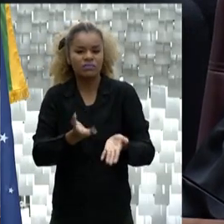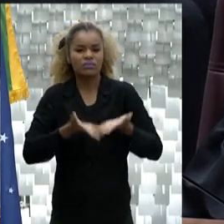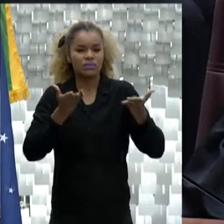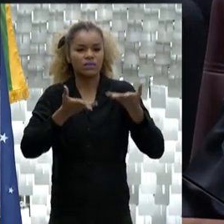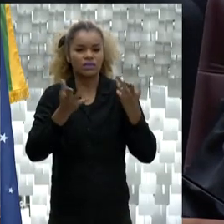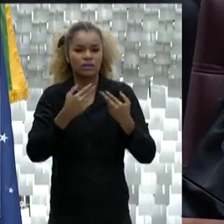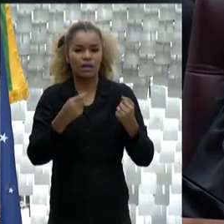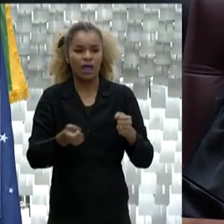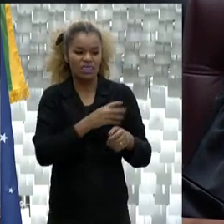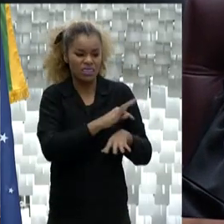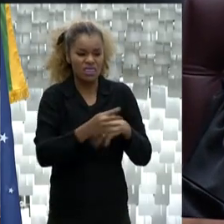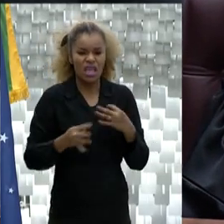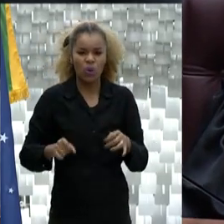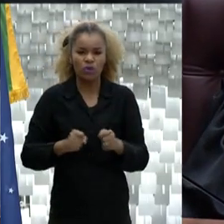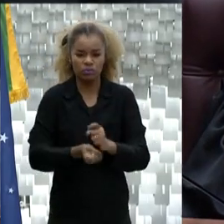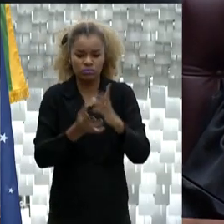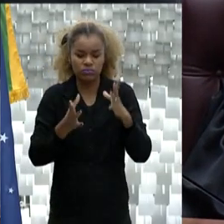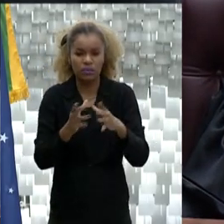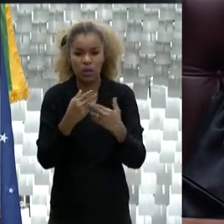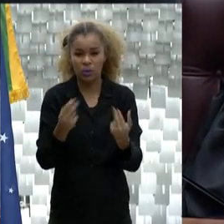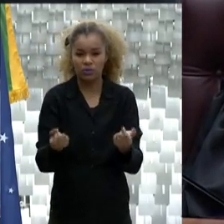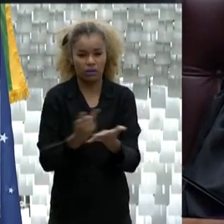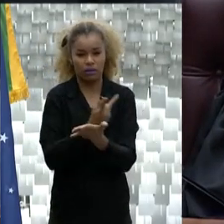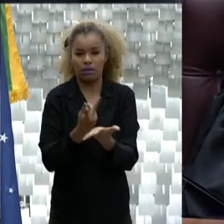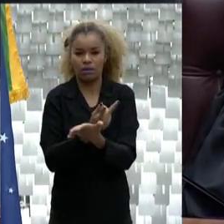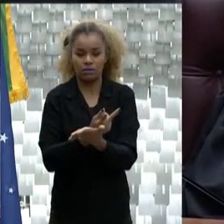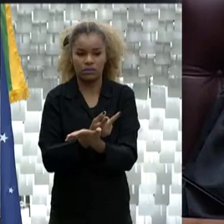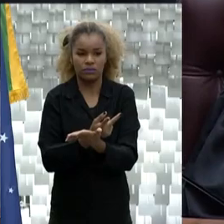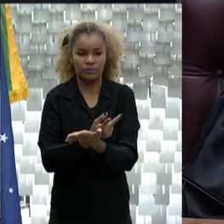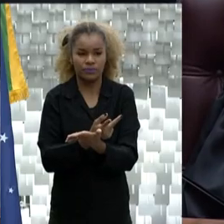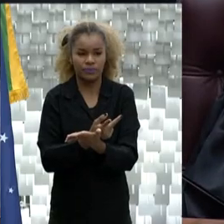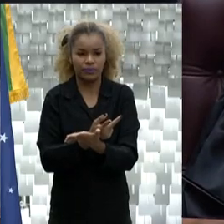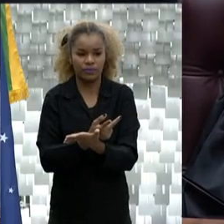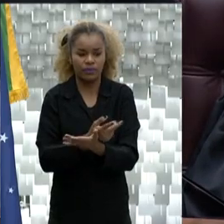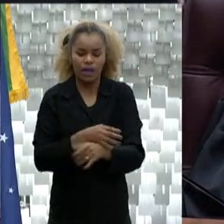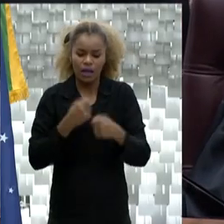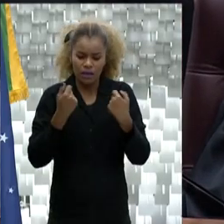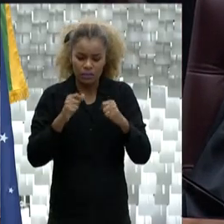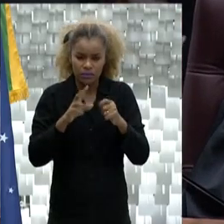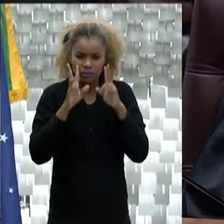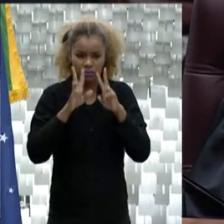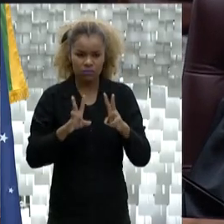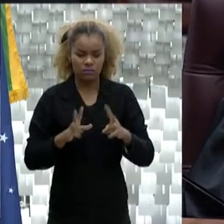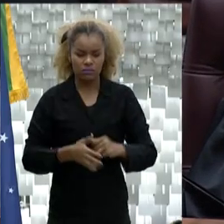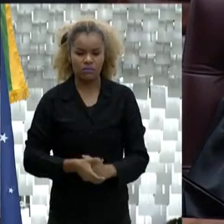e coisas da espécie. É desfazer uma indagação.